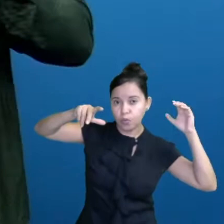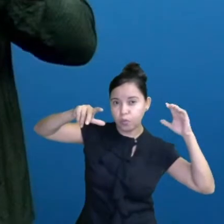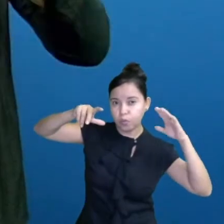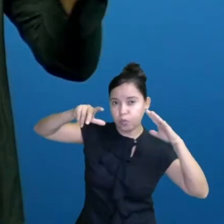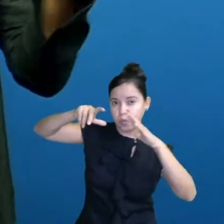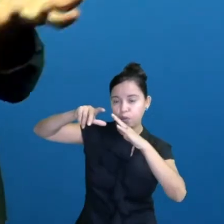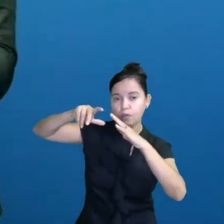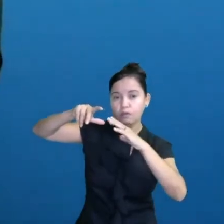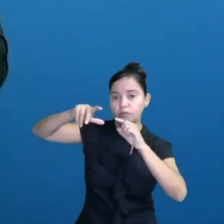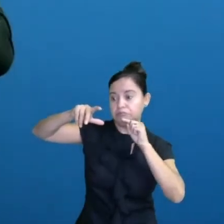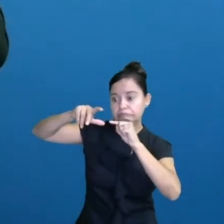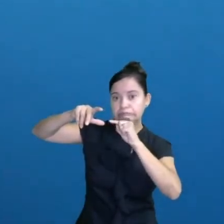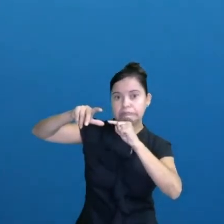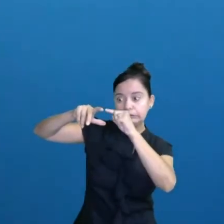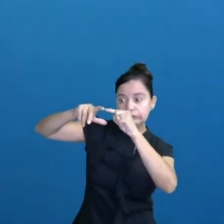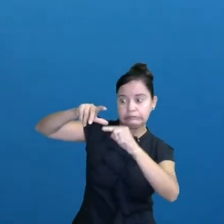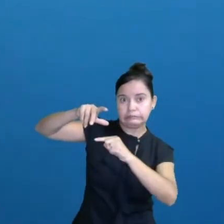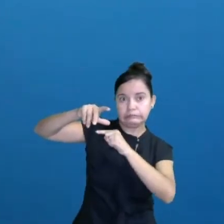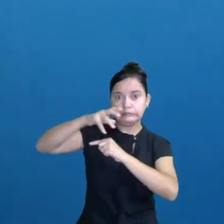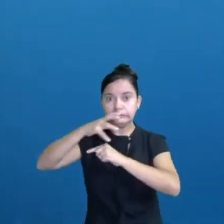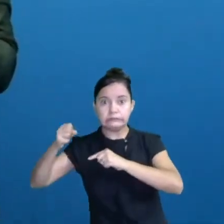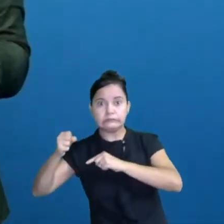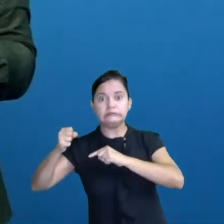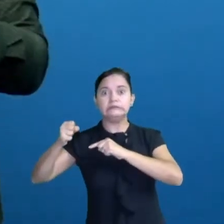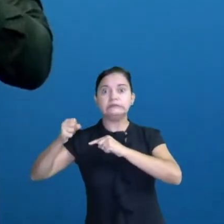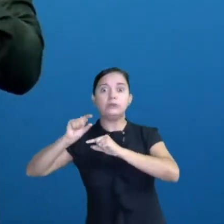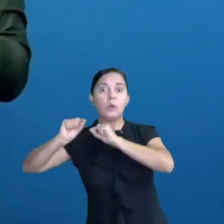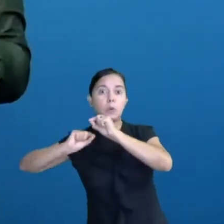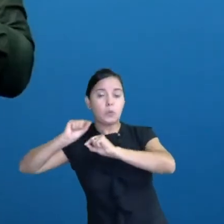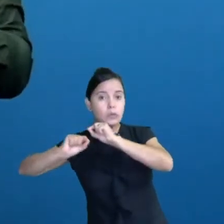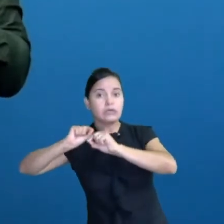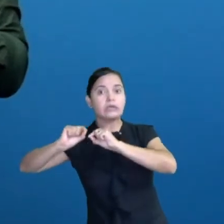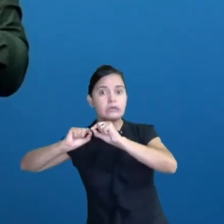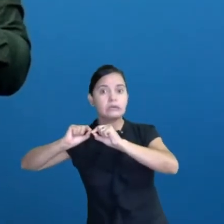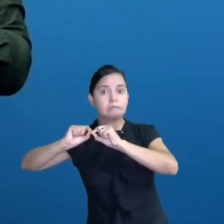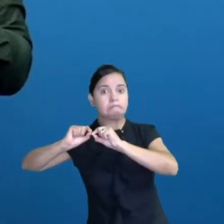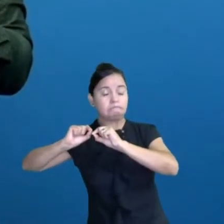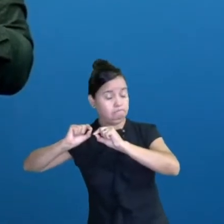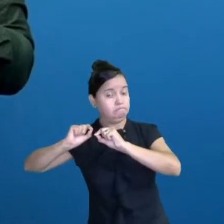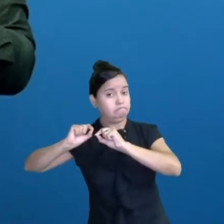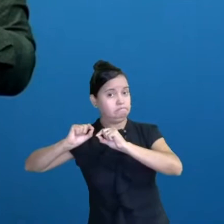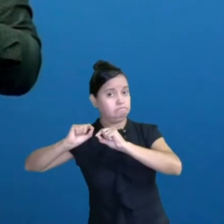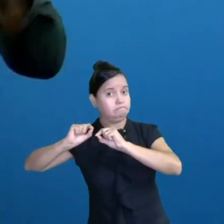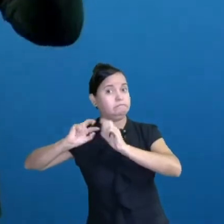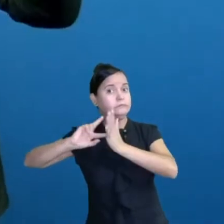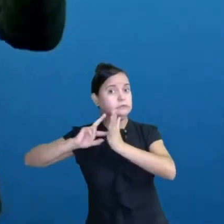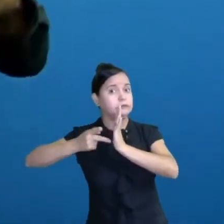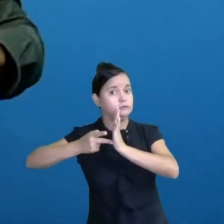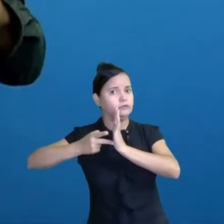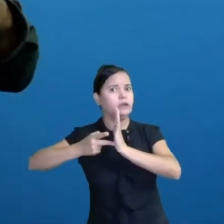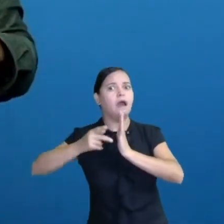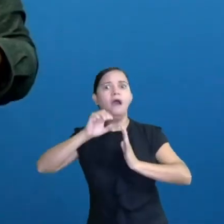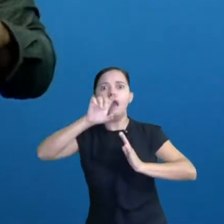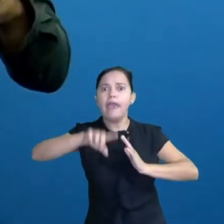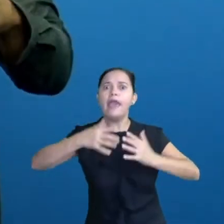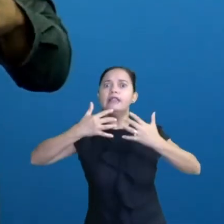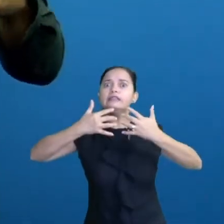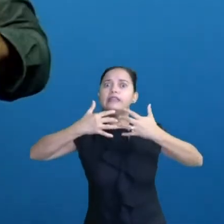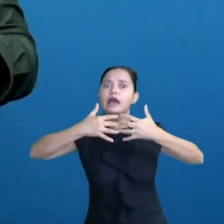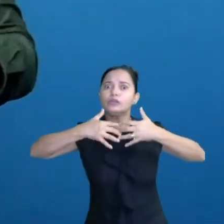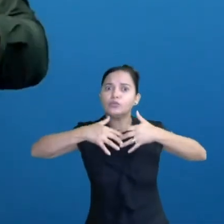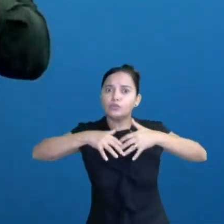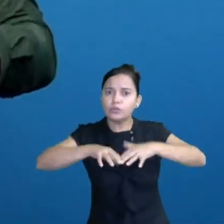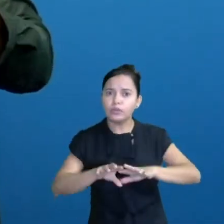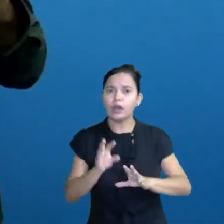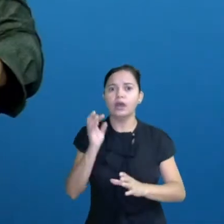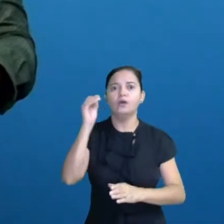que seria esse efeito estufa, o que seria esse greenhouse. É nada mais nada menos algo que é natural do nosso planeta. O nosso